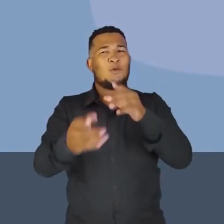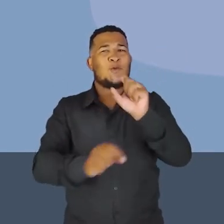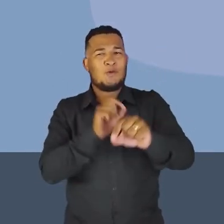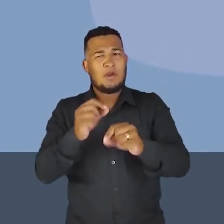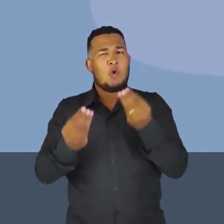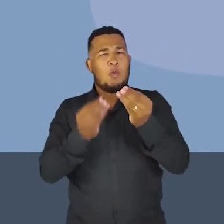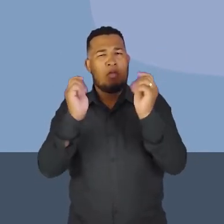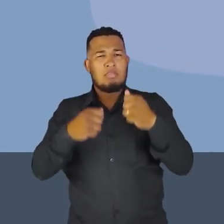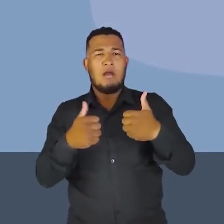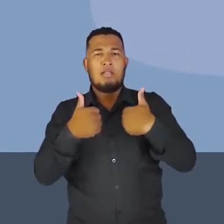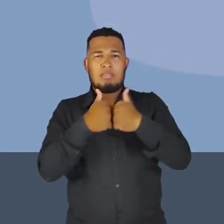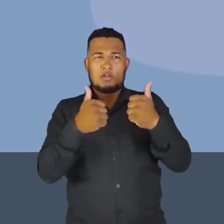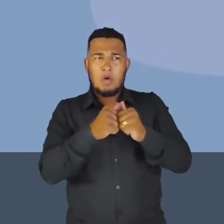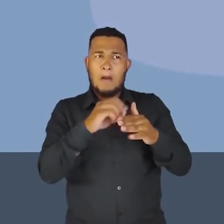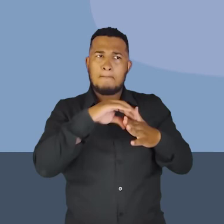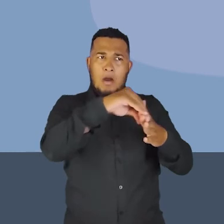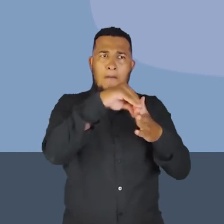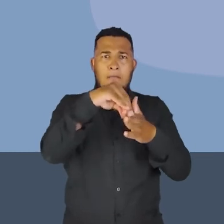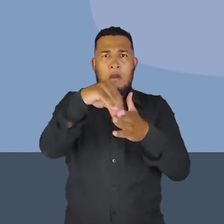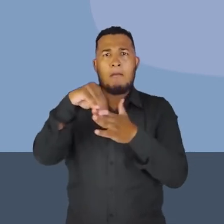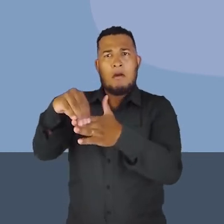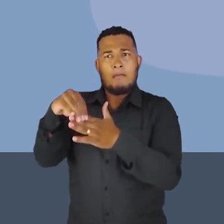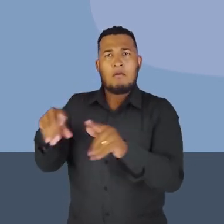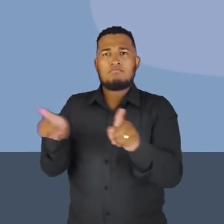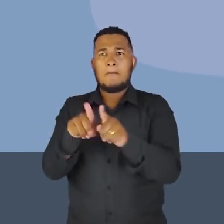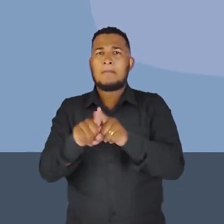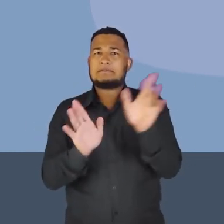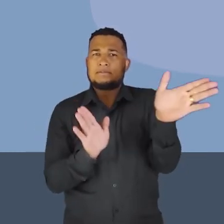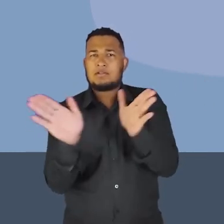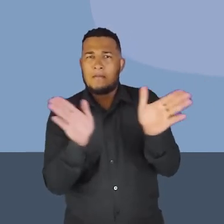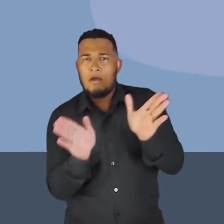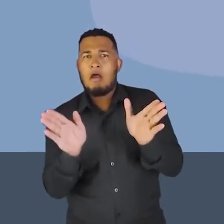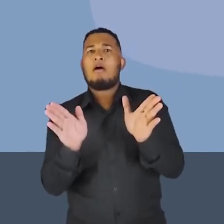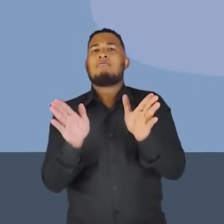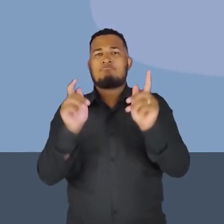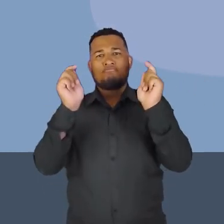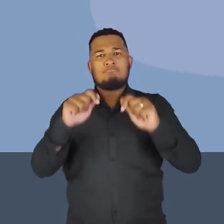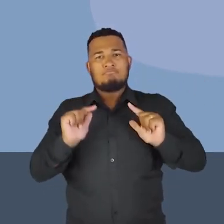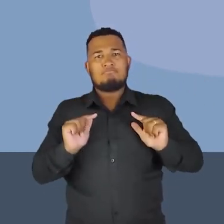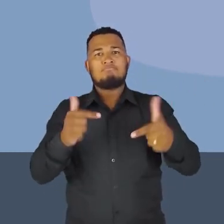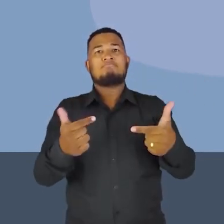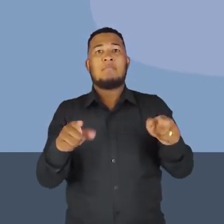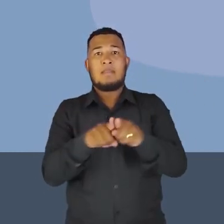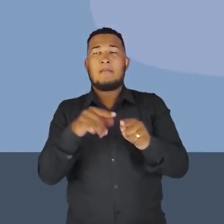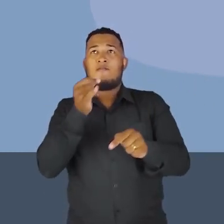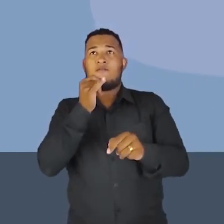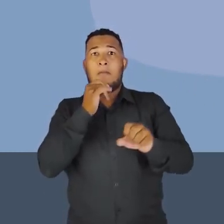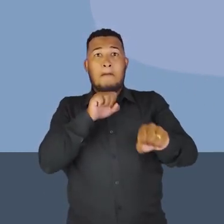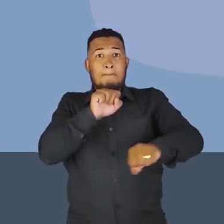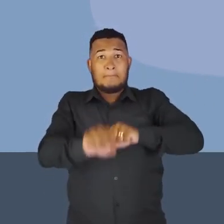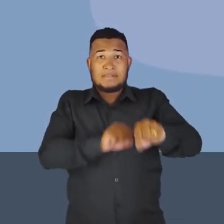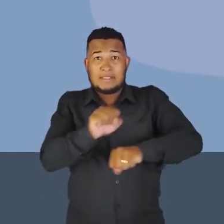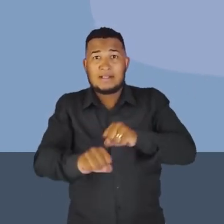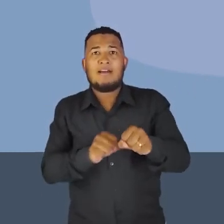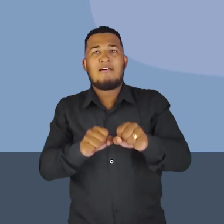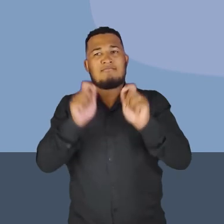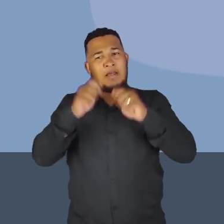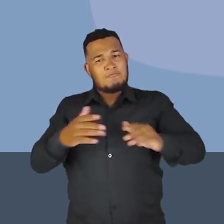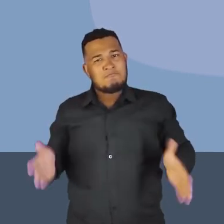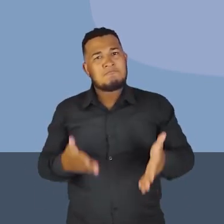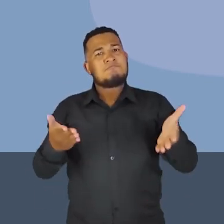no transporte, com maior acessibilidade a transportes públicos e ativos, como bicicletas, e o incentivo